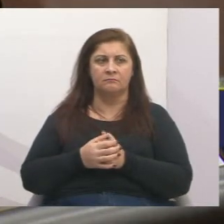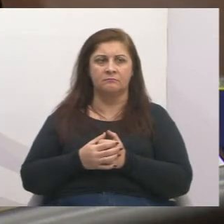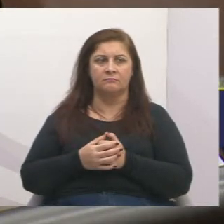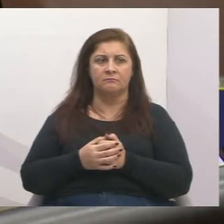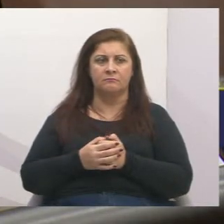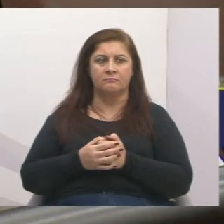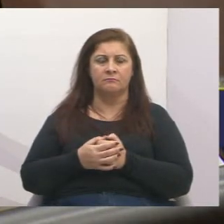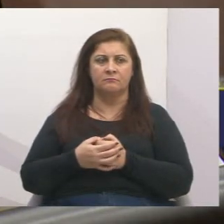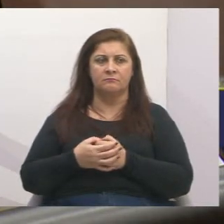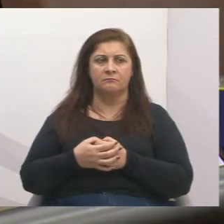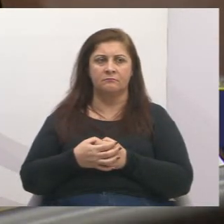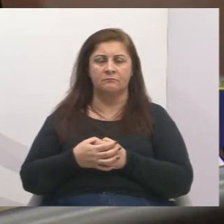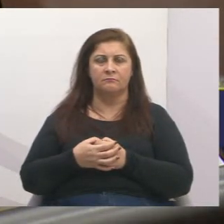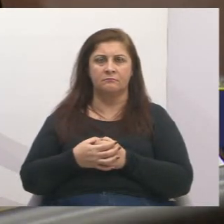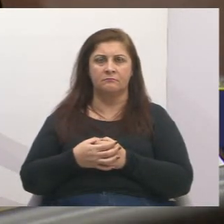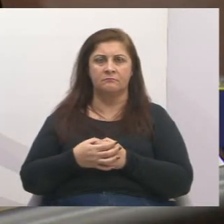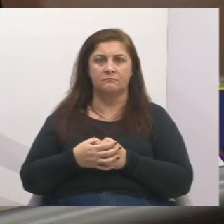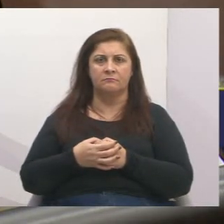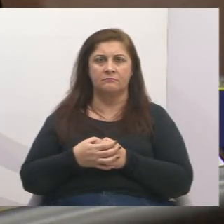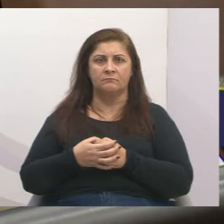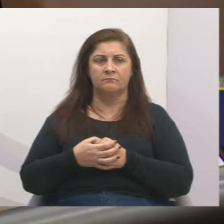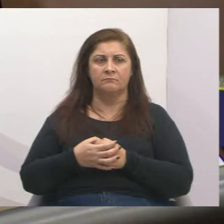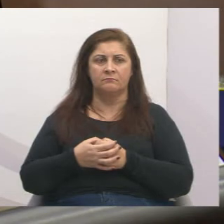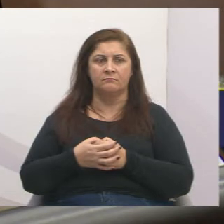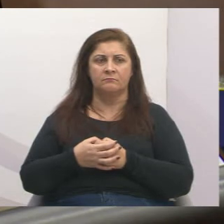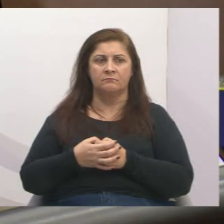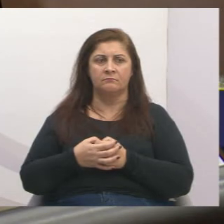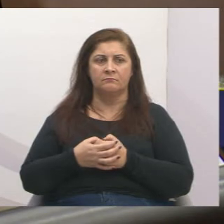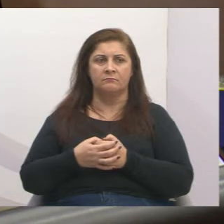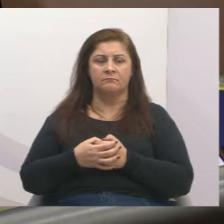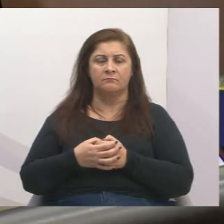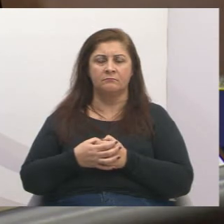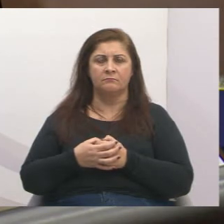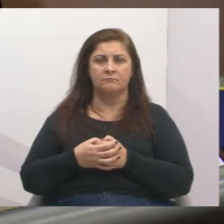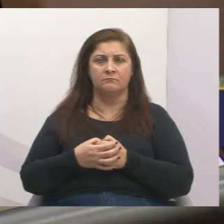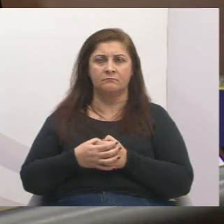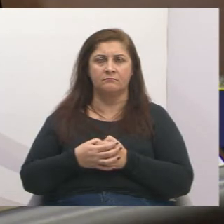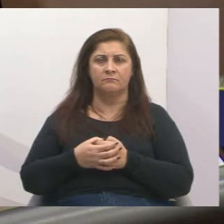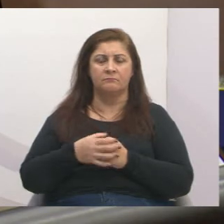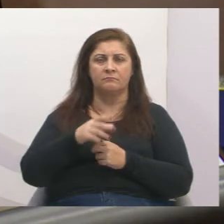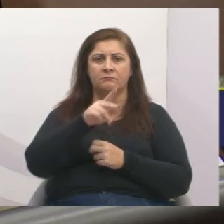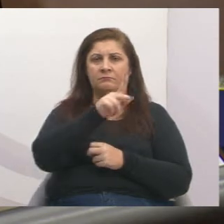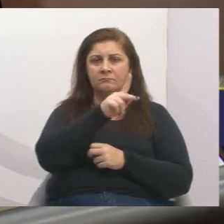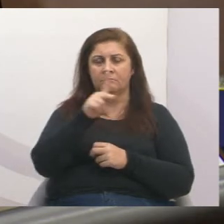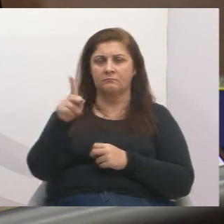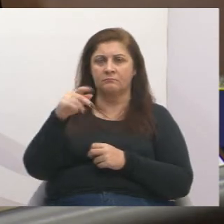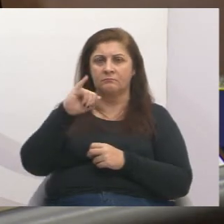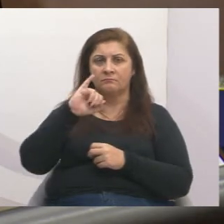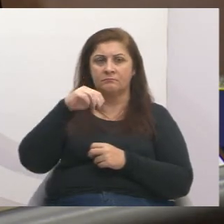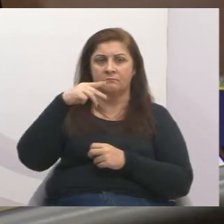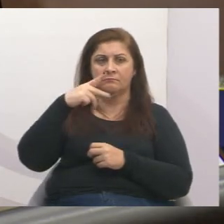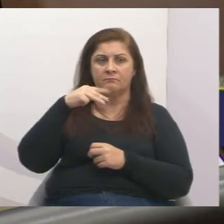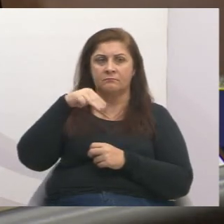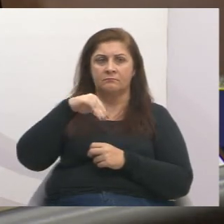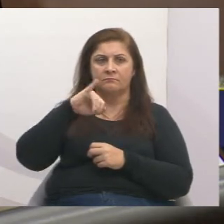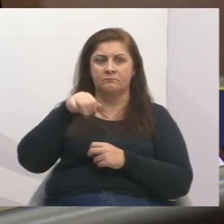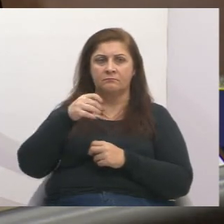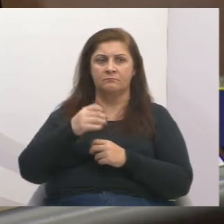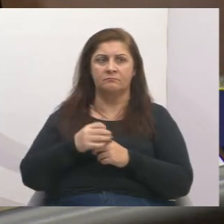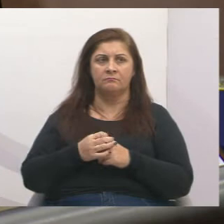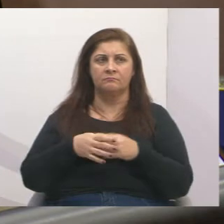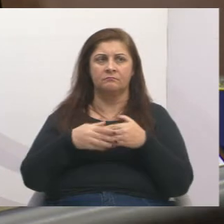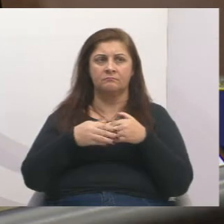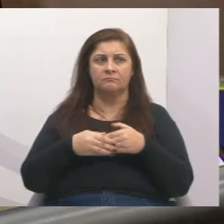senhores vereadores, caríssima presidente do nosso IPMJ, meus cumprimentos